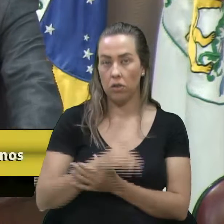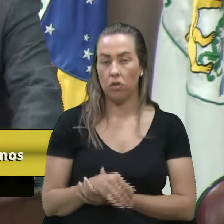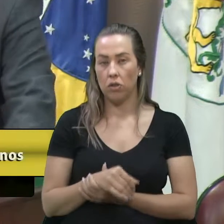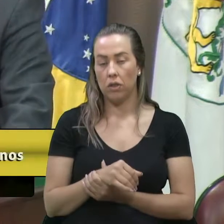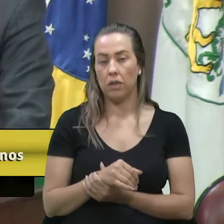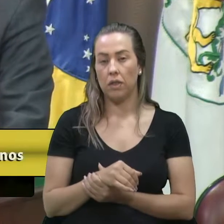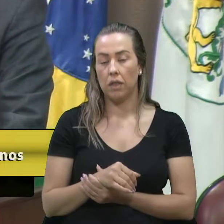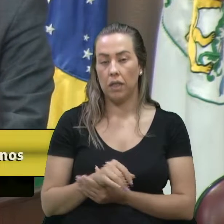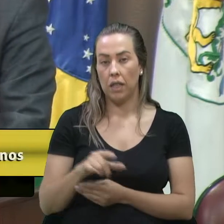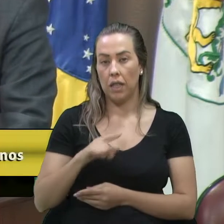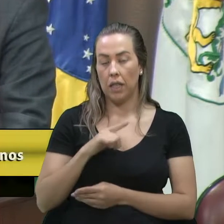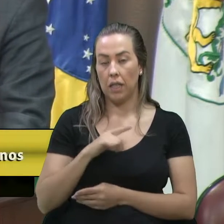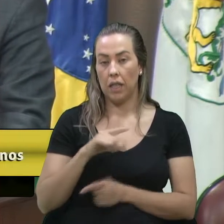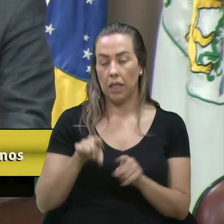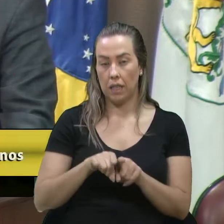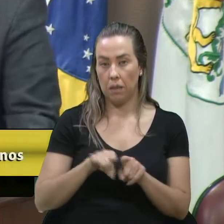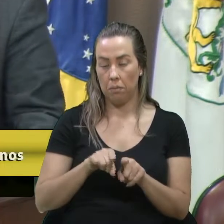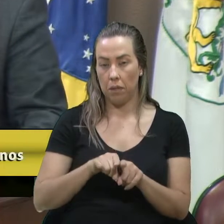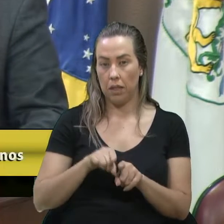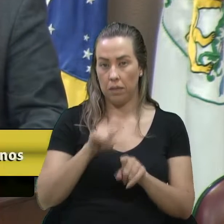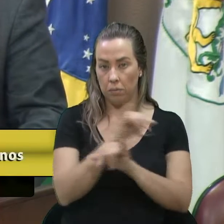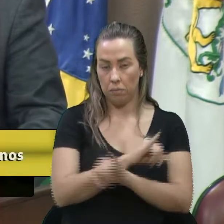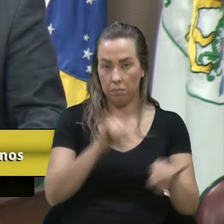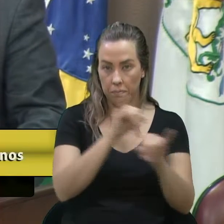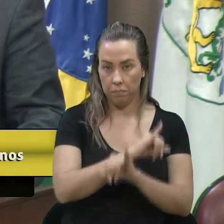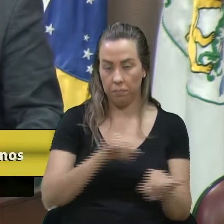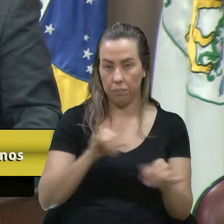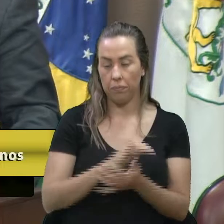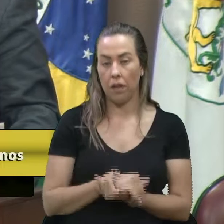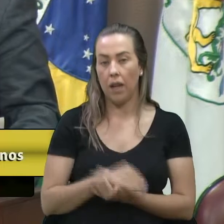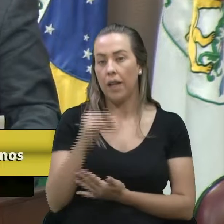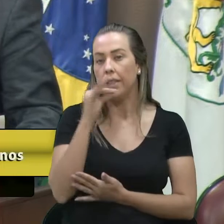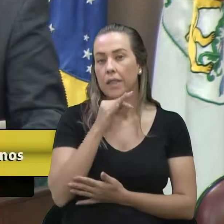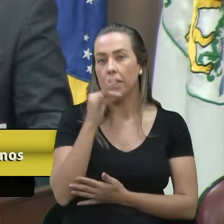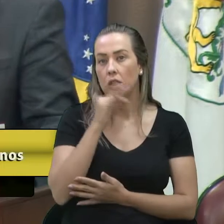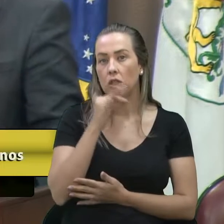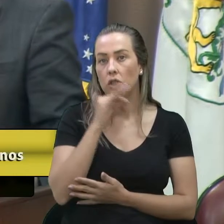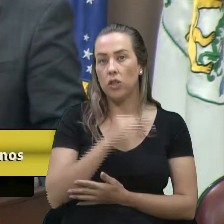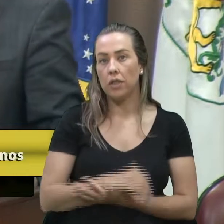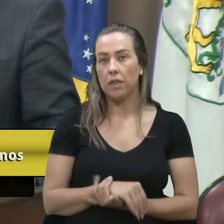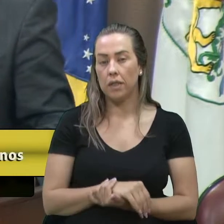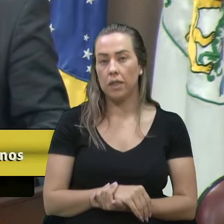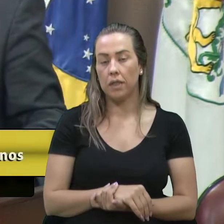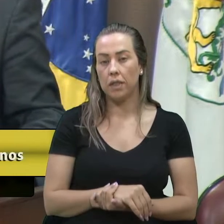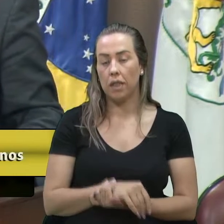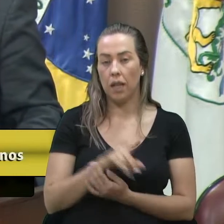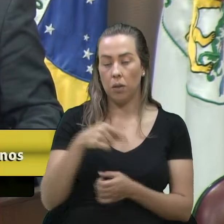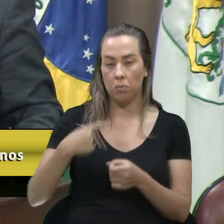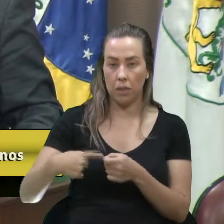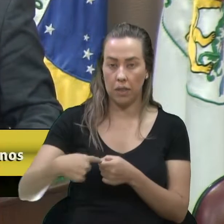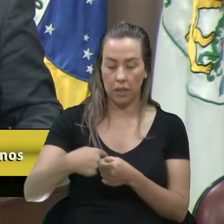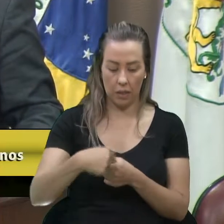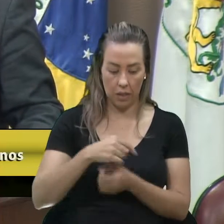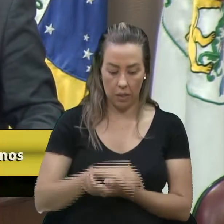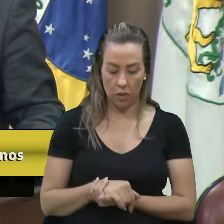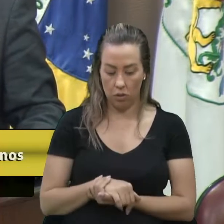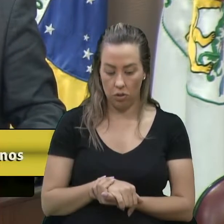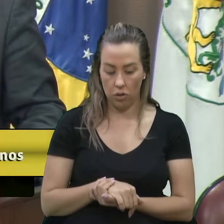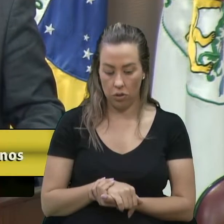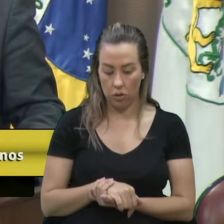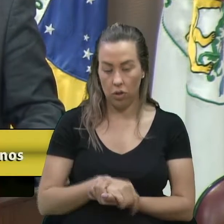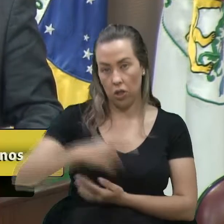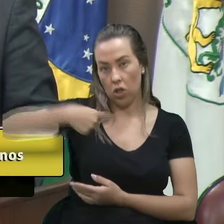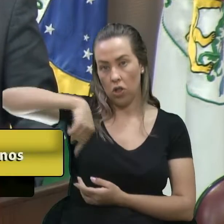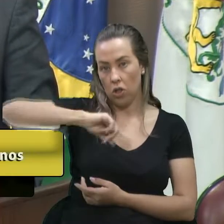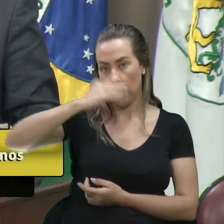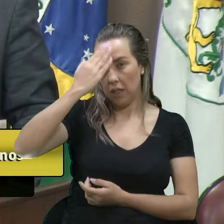ela traz aqui, nessa matéria, que Caxias do Sul é uma cidade que nós